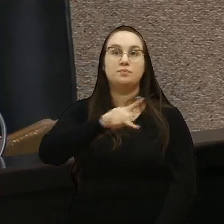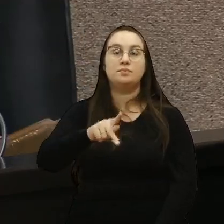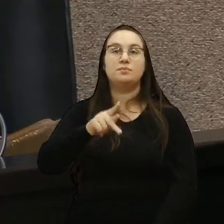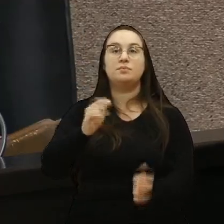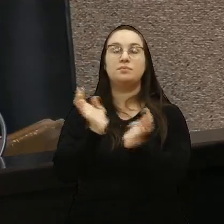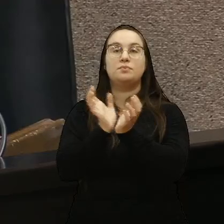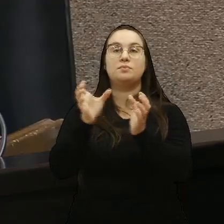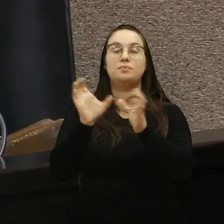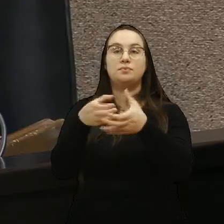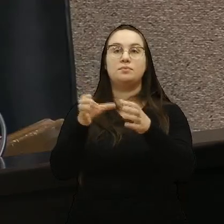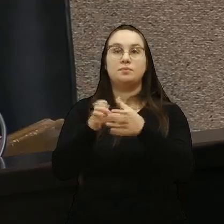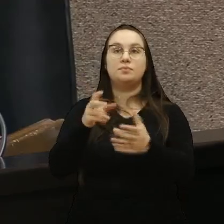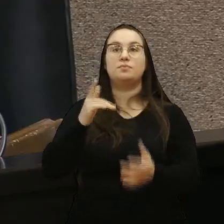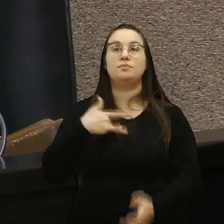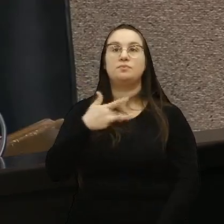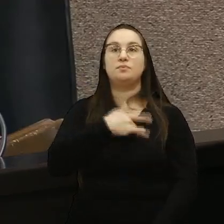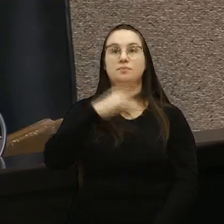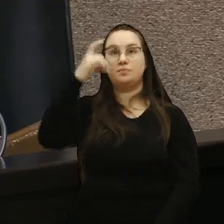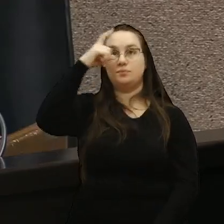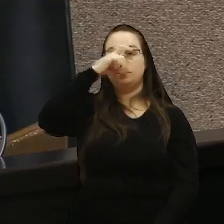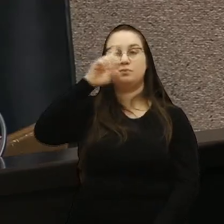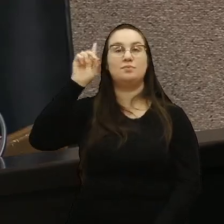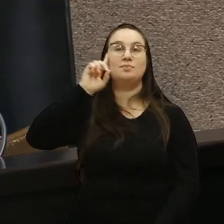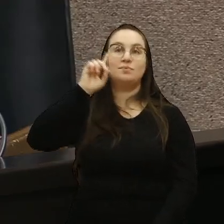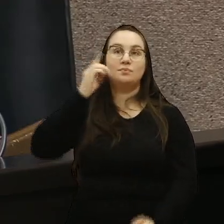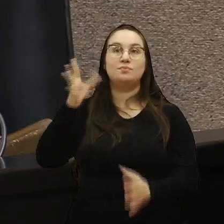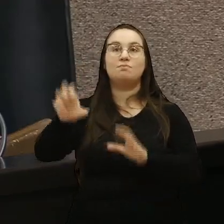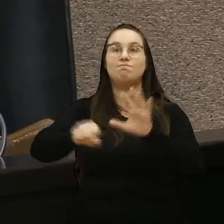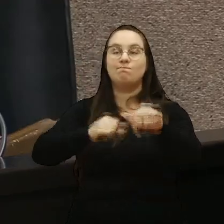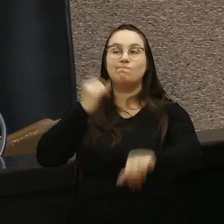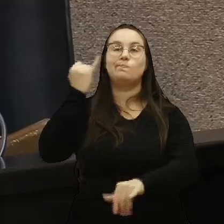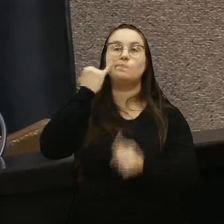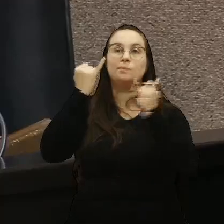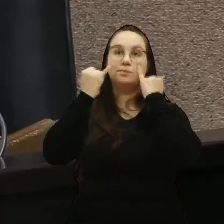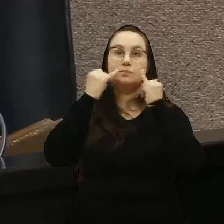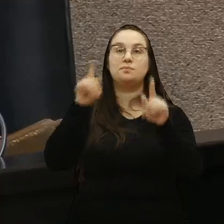sabe a dificuldade do dia a dia em busca de informação, e também ao